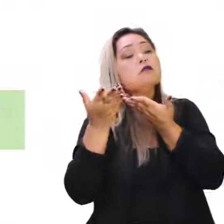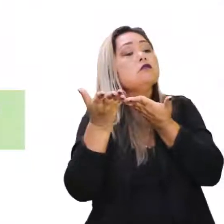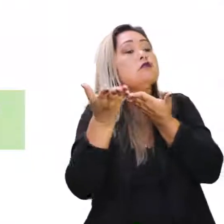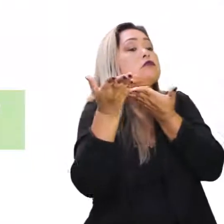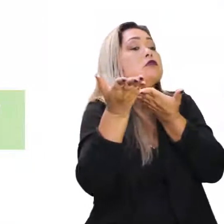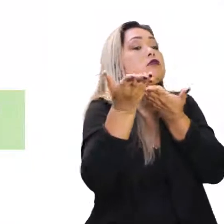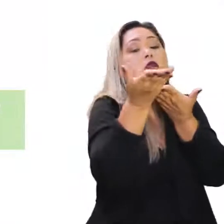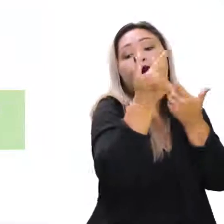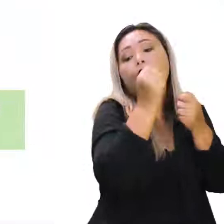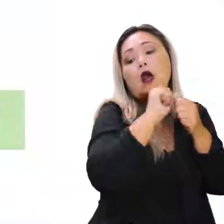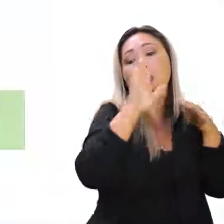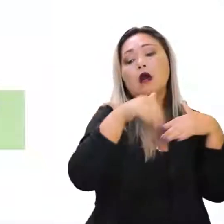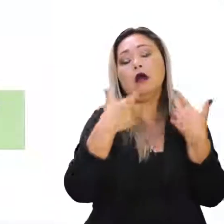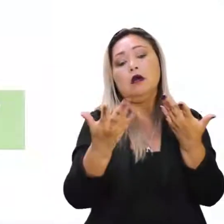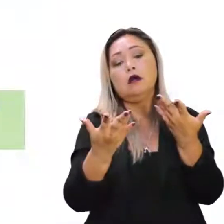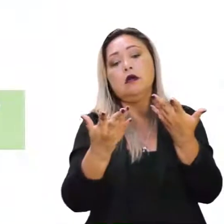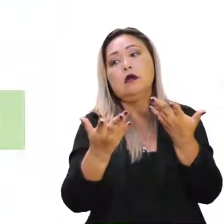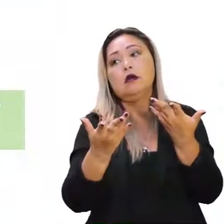muito tempo